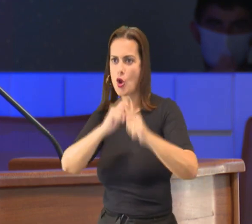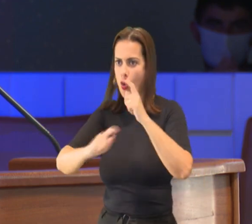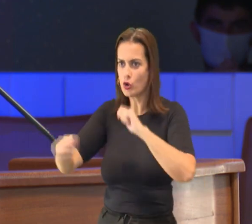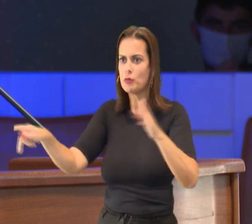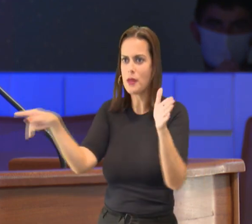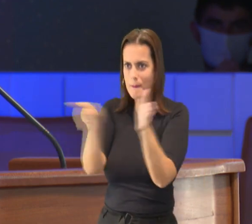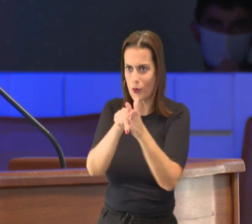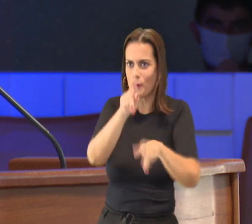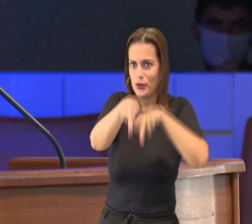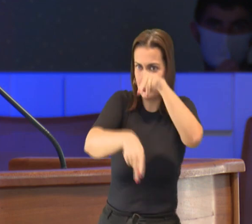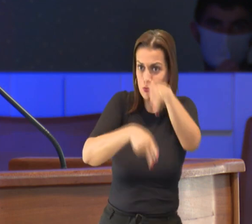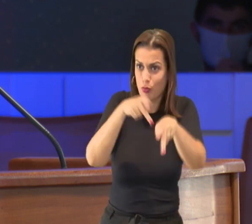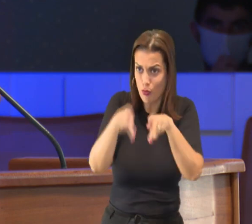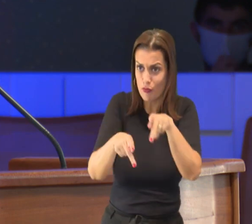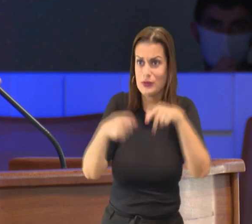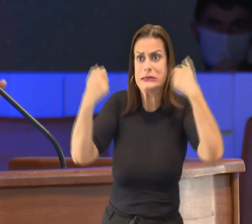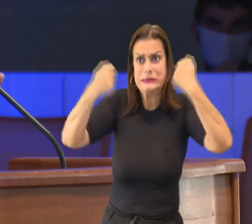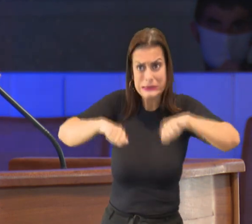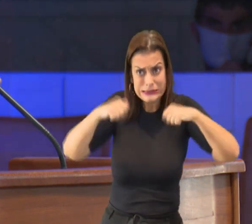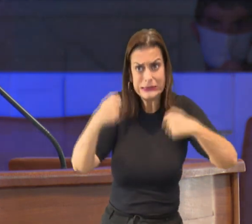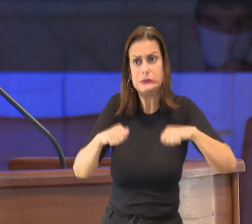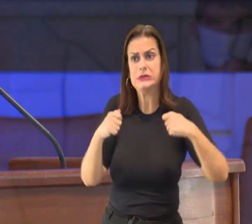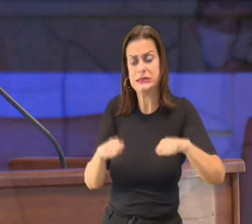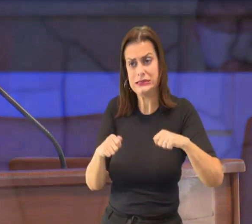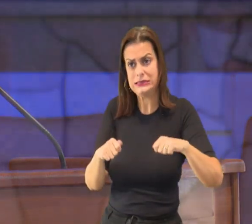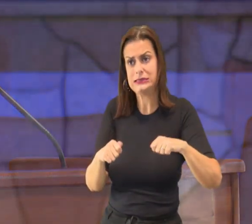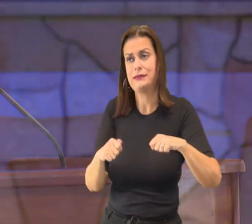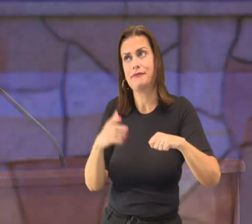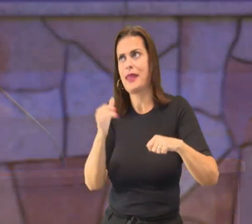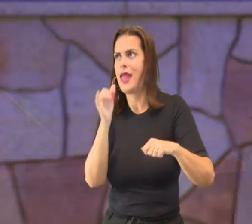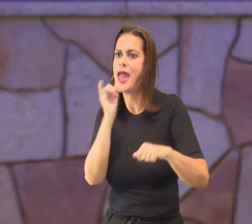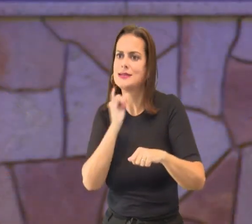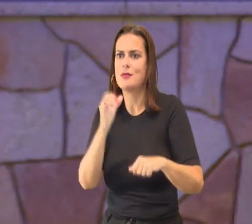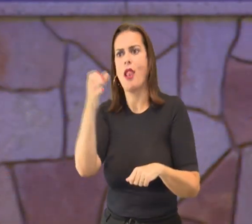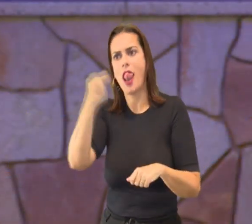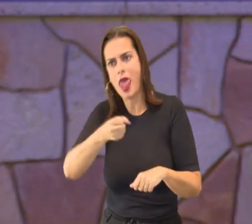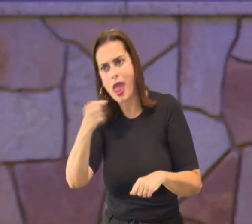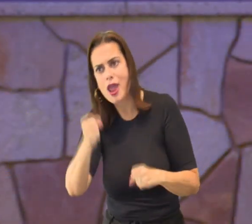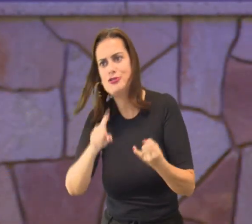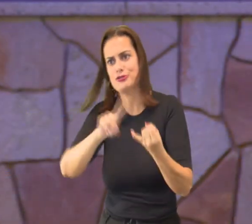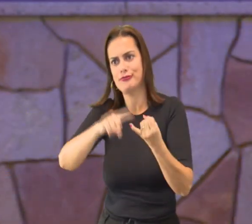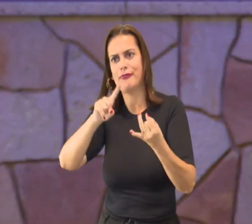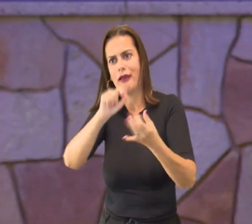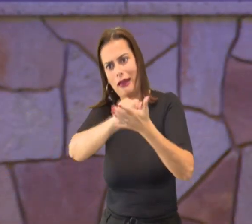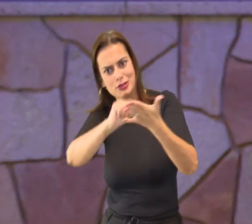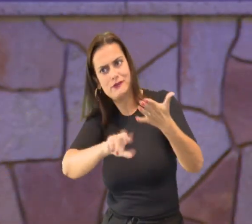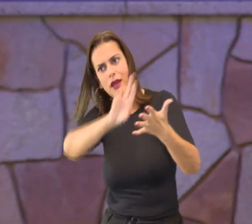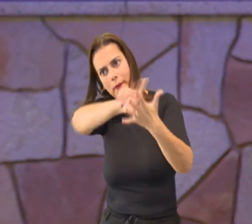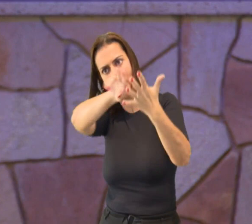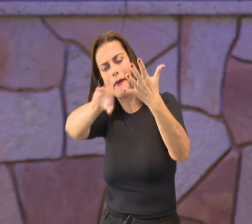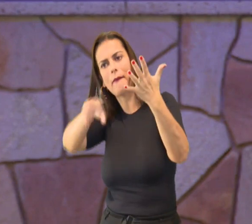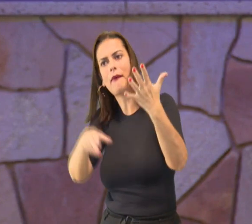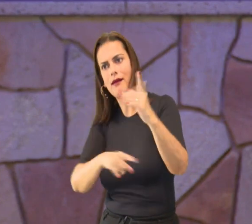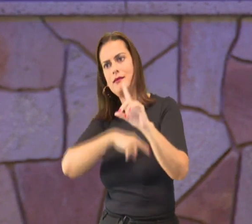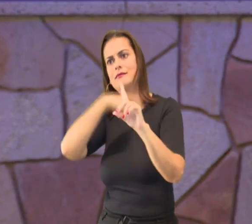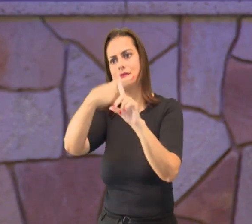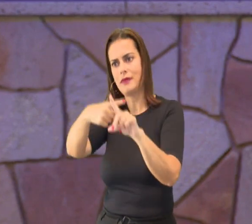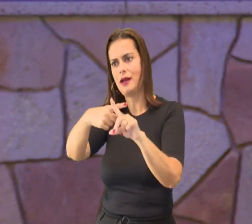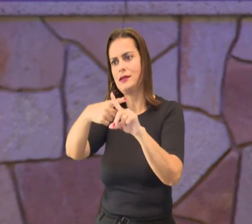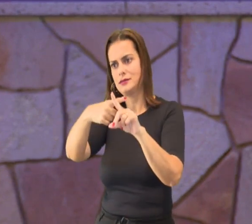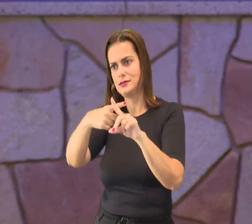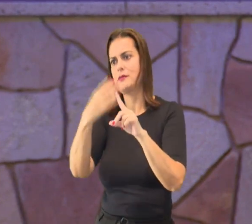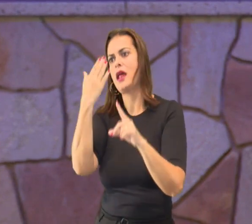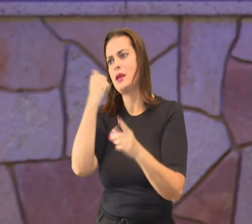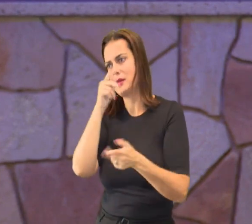no deserto, que necessitaria daquele, vamos dizer assim, daquele comércio, daquela atividade de economia, de